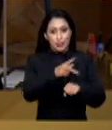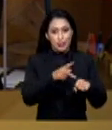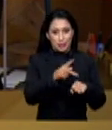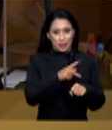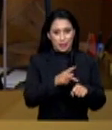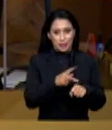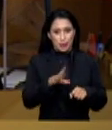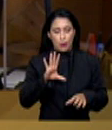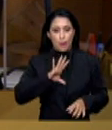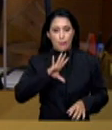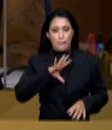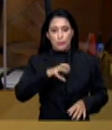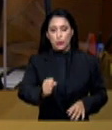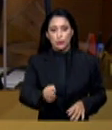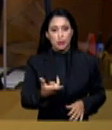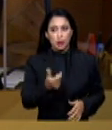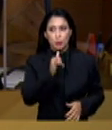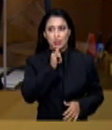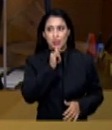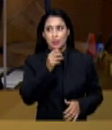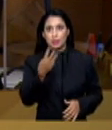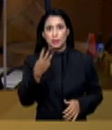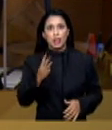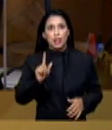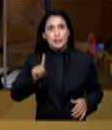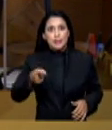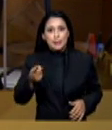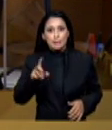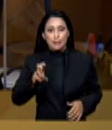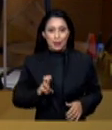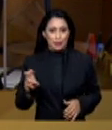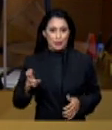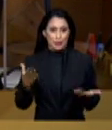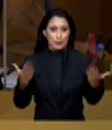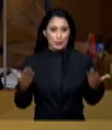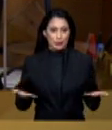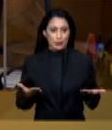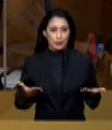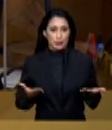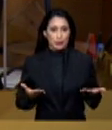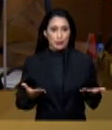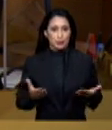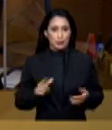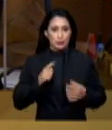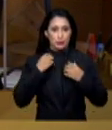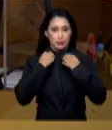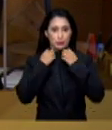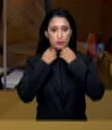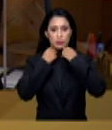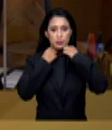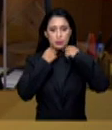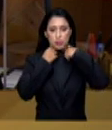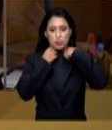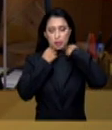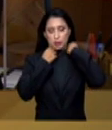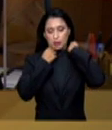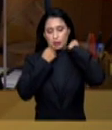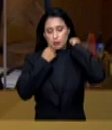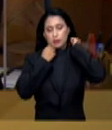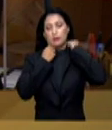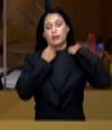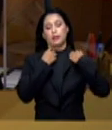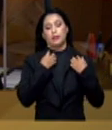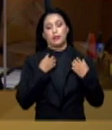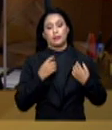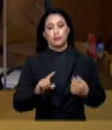Portugal é esse o dado que nós temos que olhar quando falamos disso por isso que ao lado depois